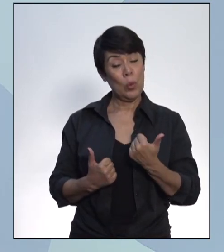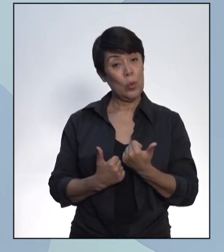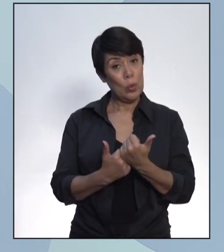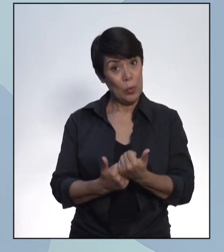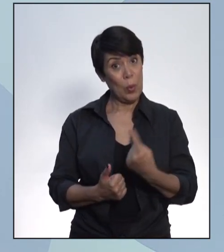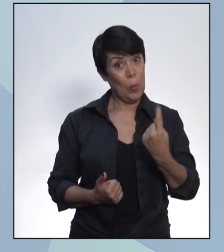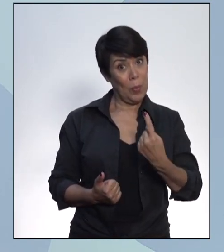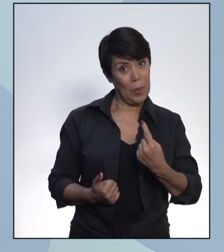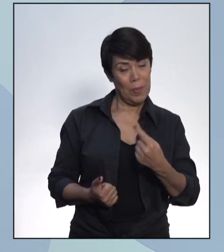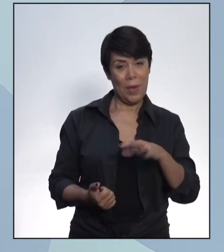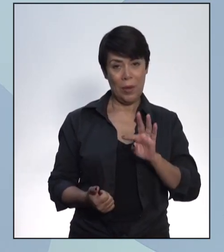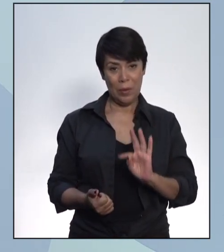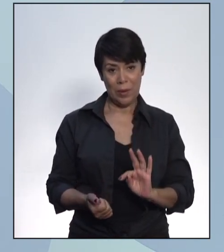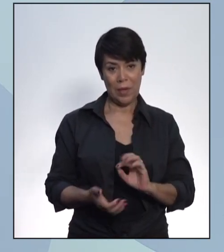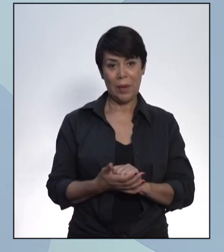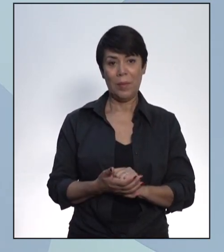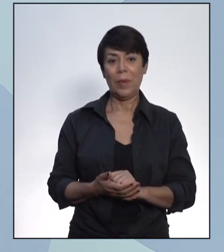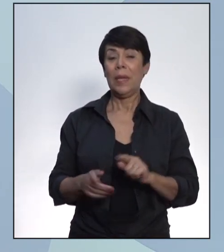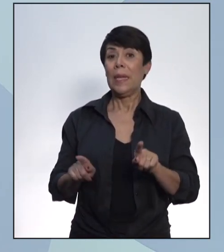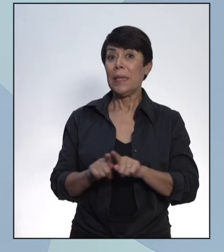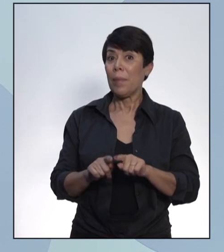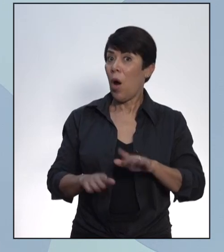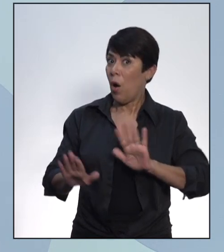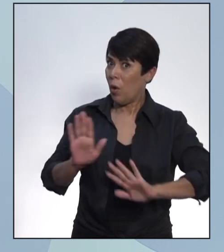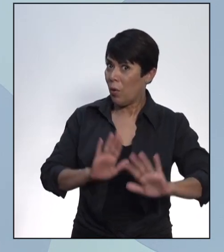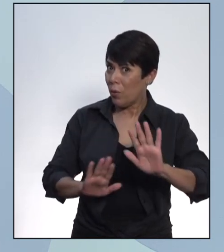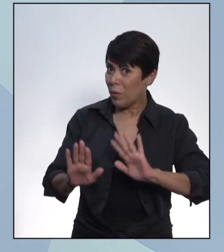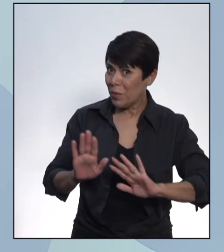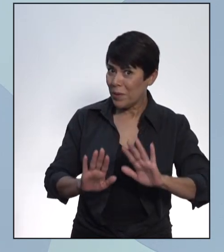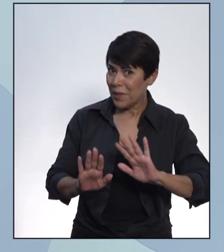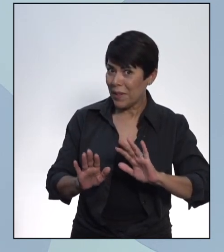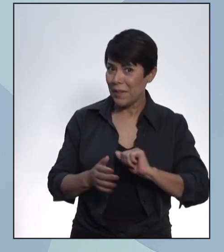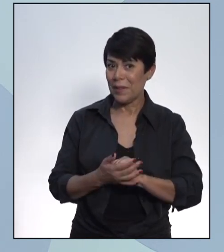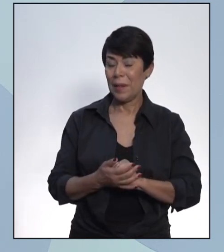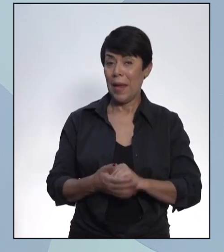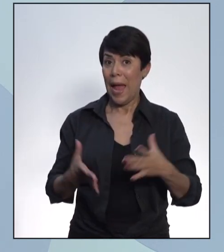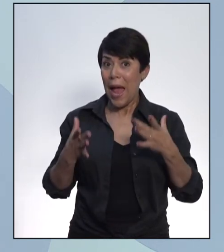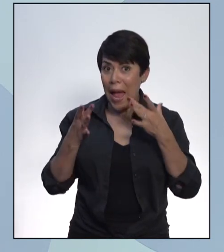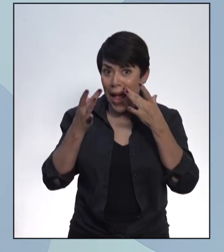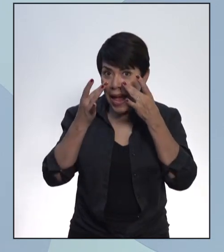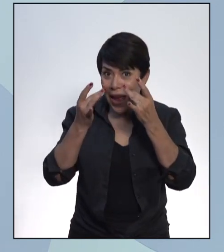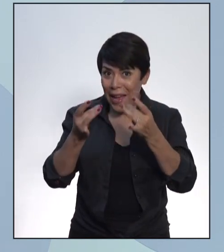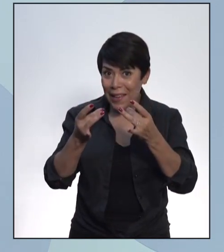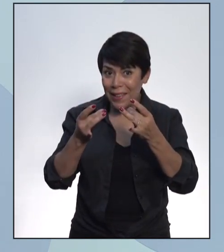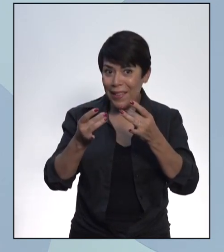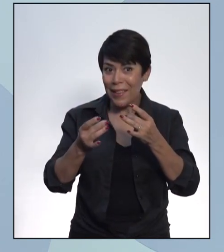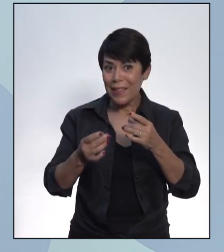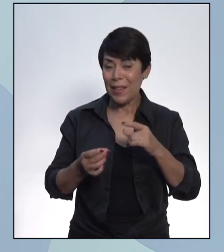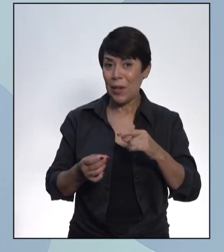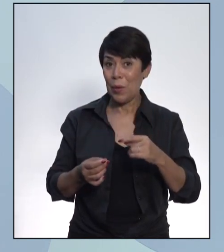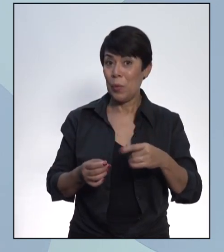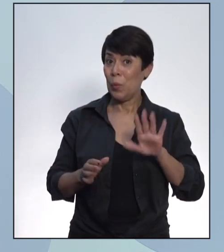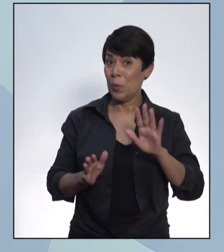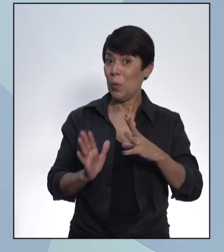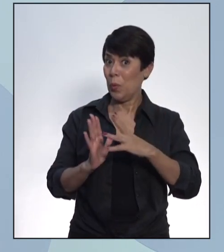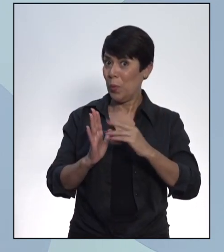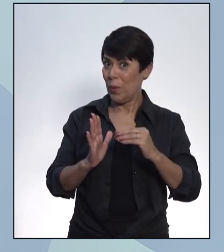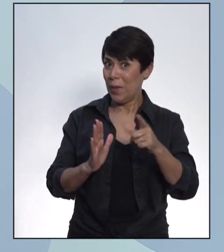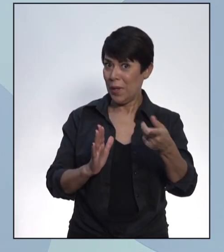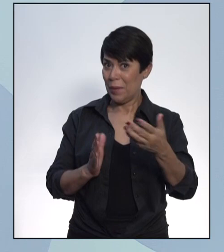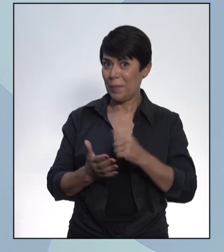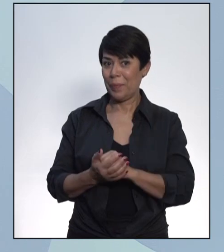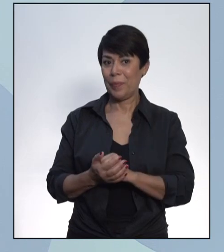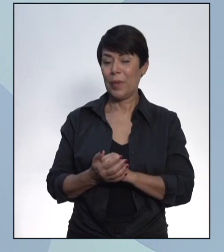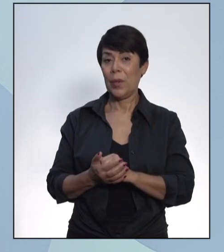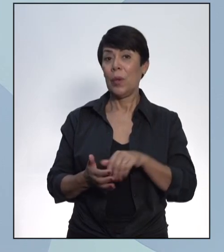substituir a minha posição, por favor. Tomem cuidado. Preste bastante atenção nesse modelo. O